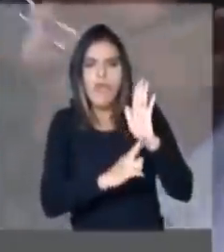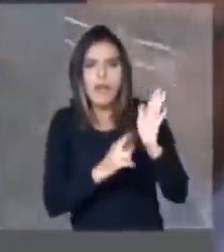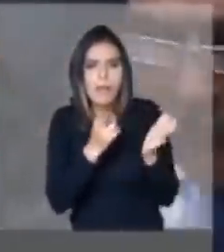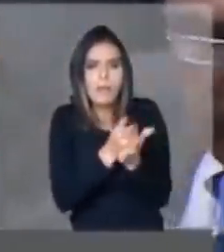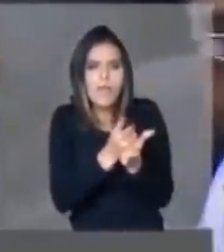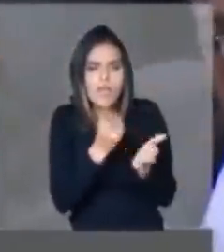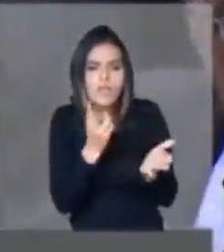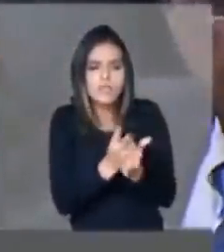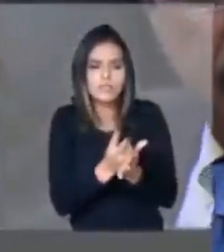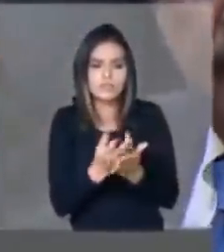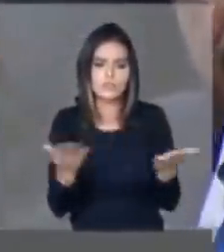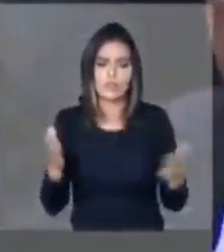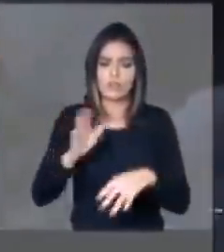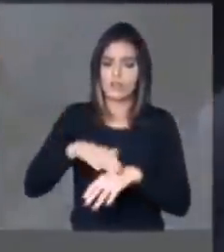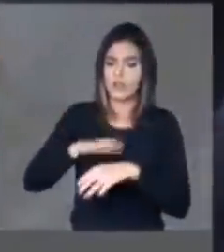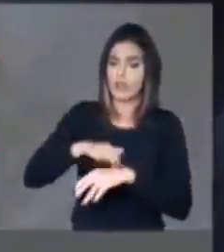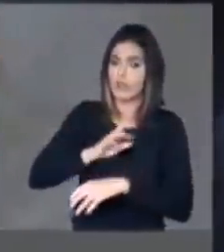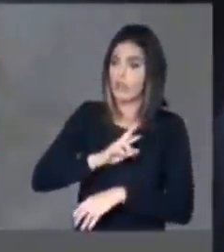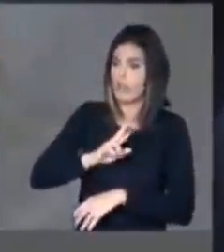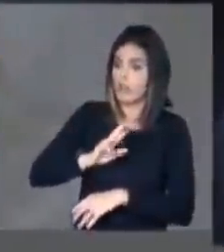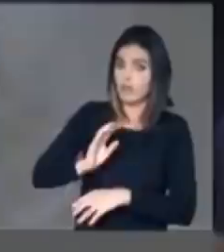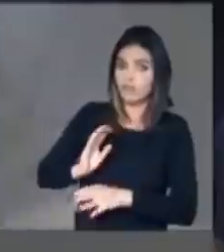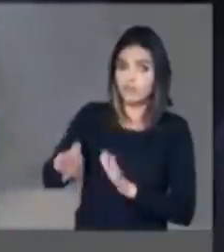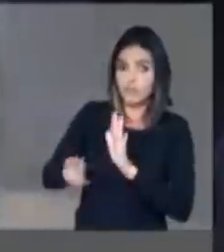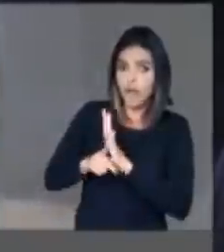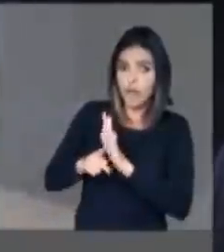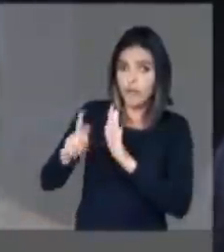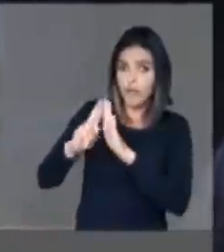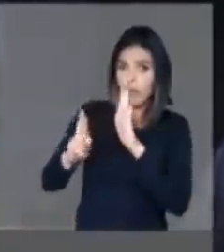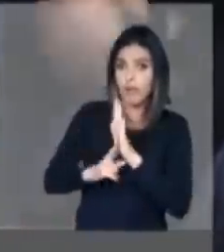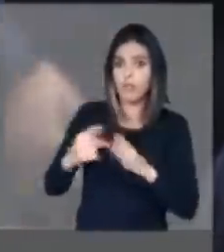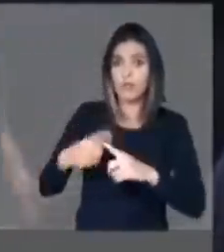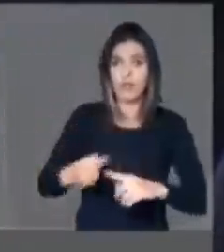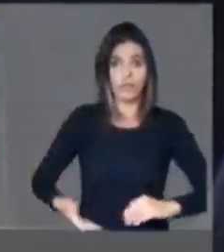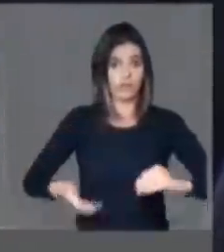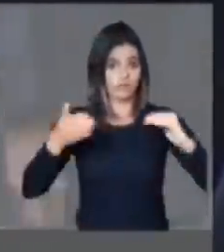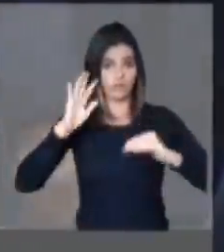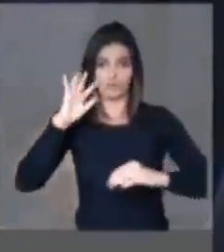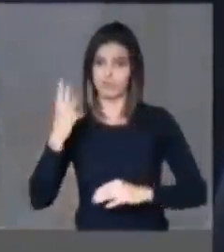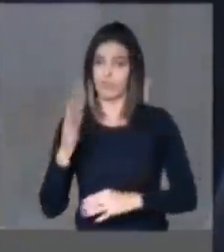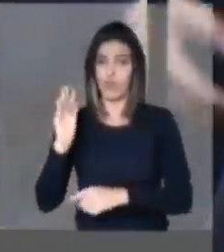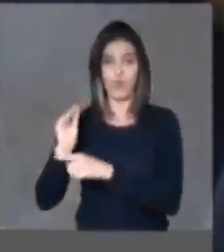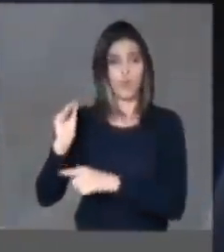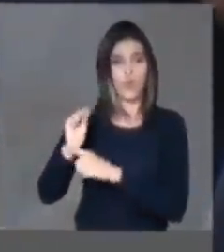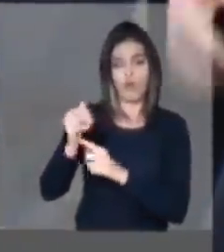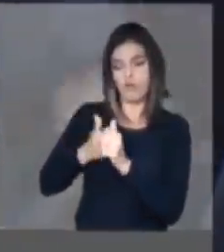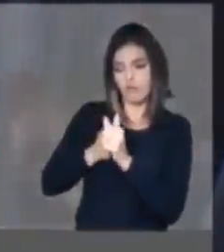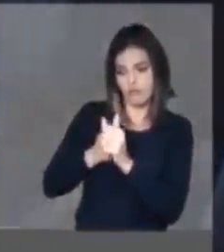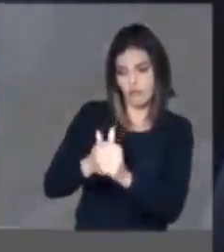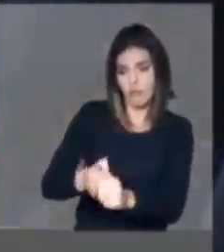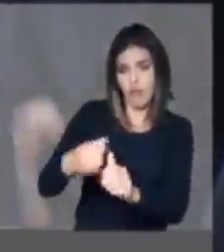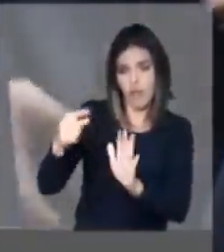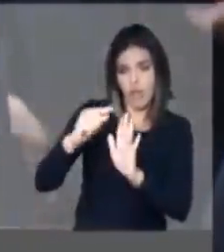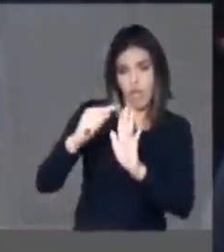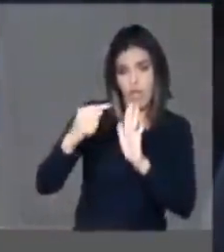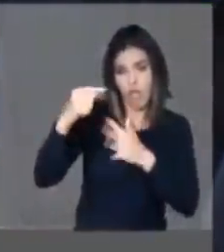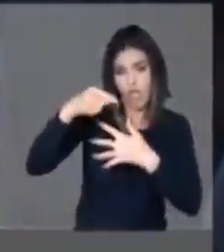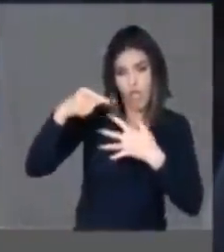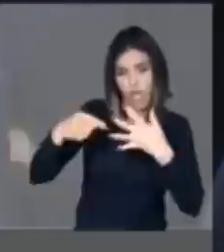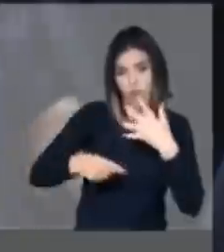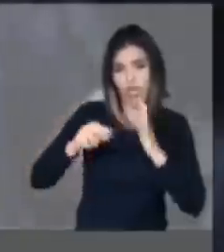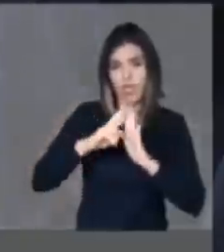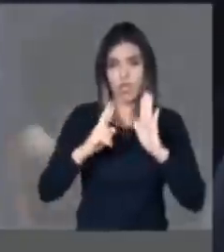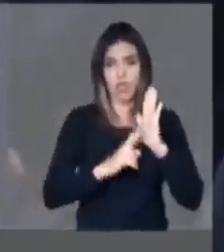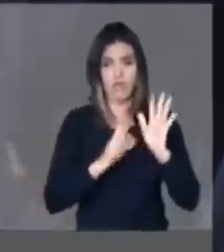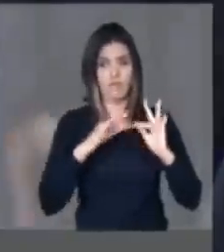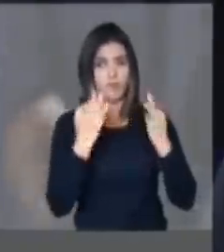poder seguir os seus próprios critérios porque o Congresso Nacional decidiu que o cuidador precisa seguir determinados parâmetros e a família não tem a